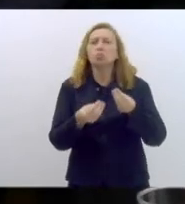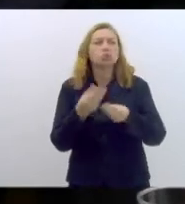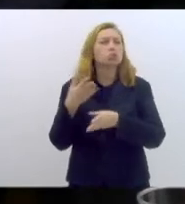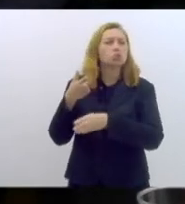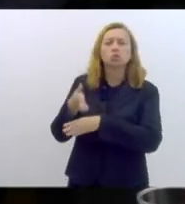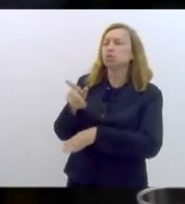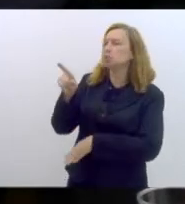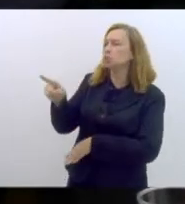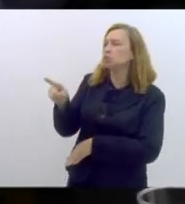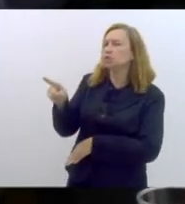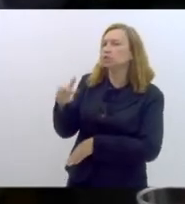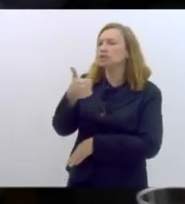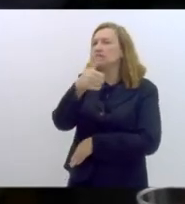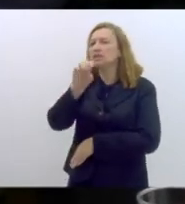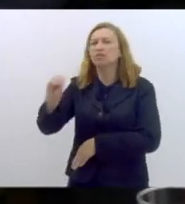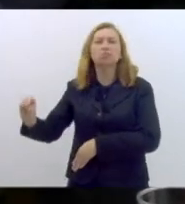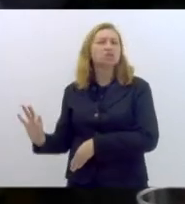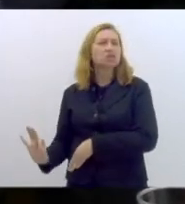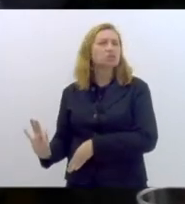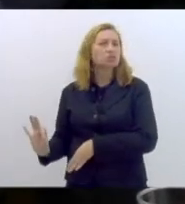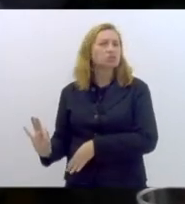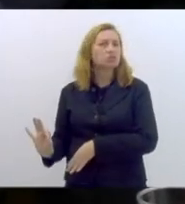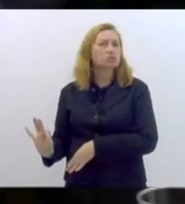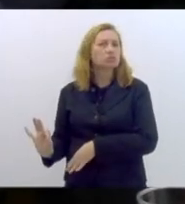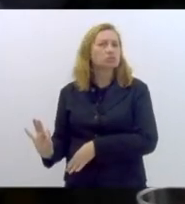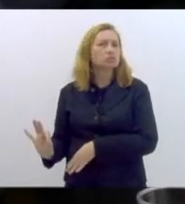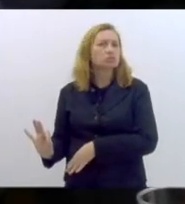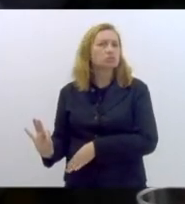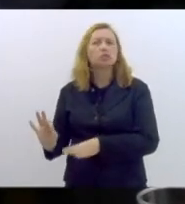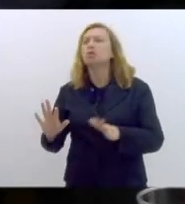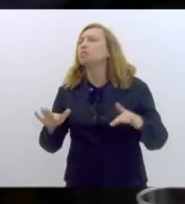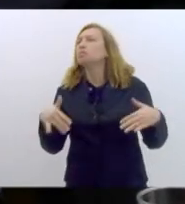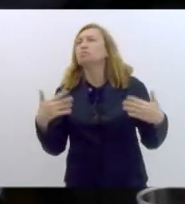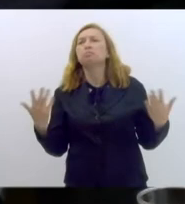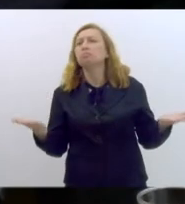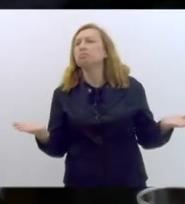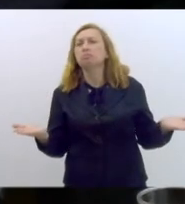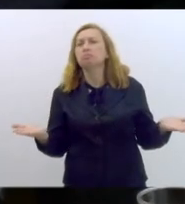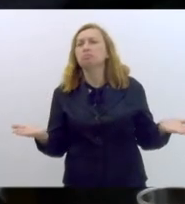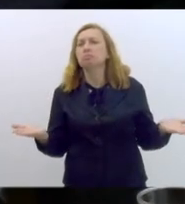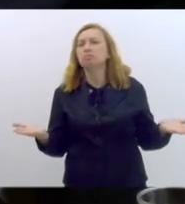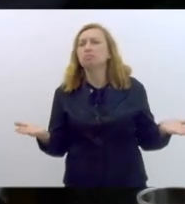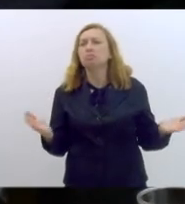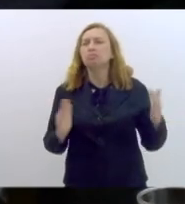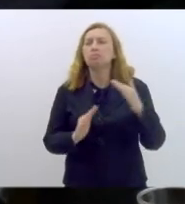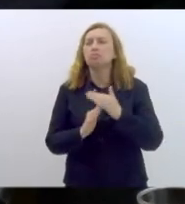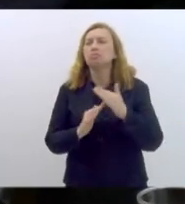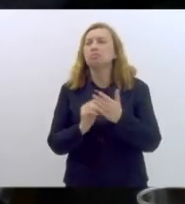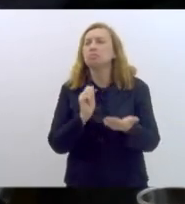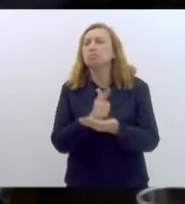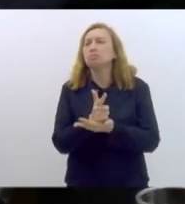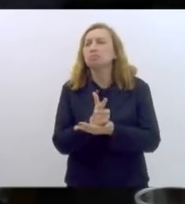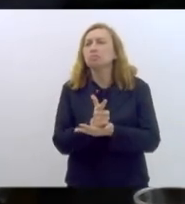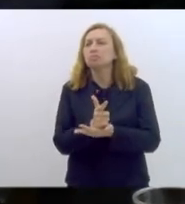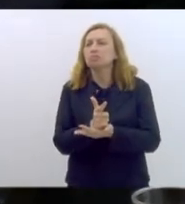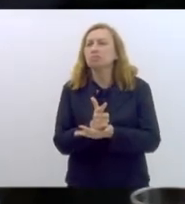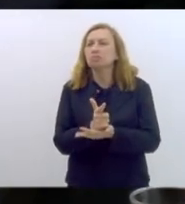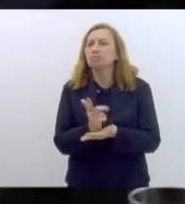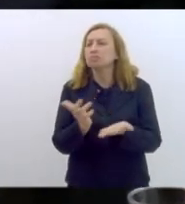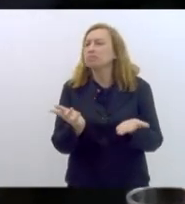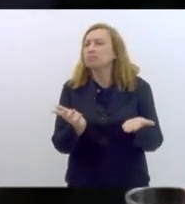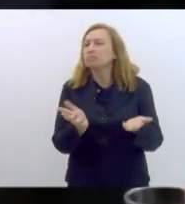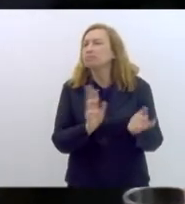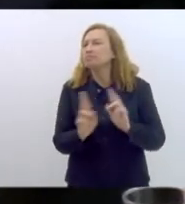em 100%, qual vai ser o limitador para pagar esse...